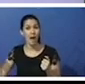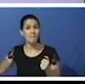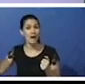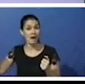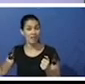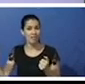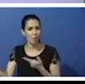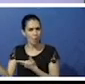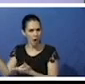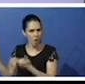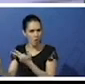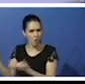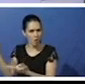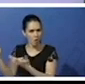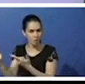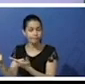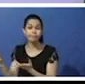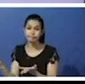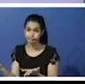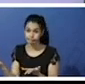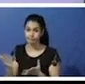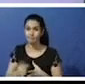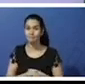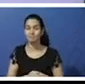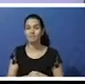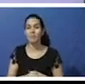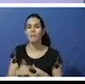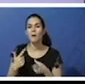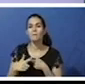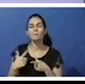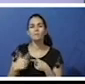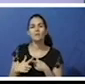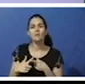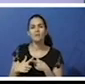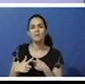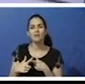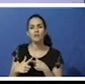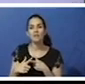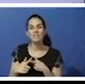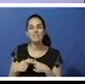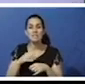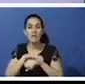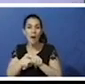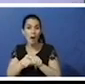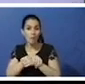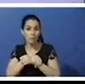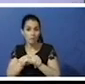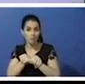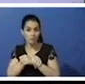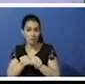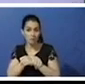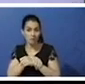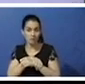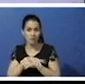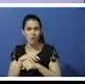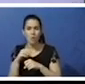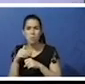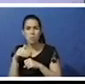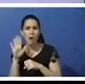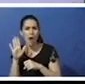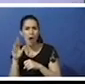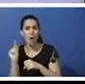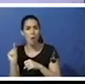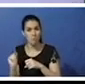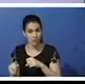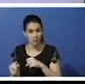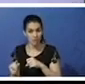é igual ao que a Marta ganhou. Porque aqui, se a pulseira da Marta ou da Verônica ficar com mais ou com